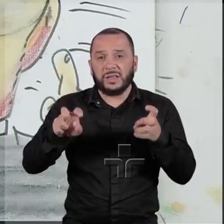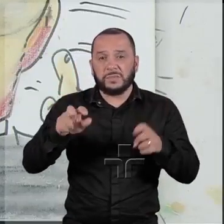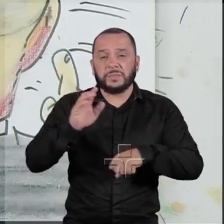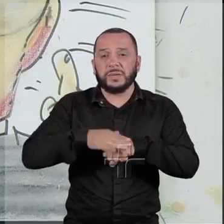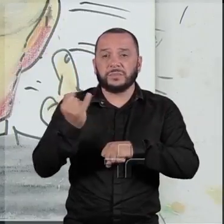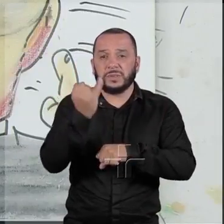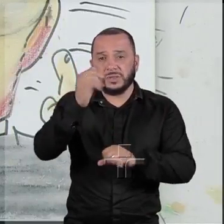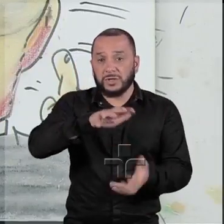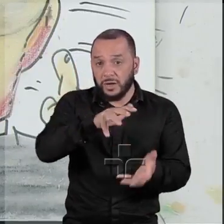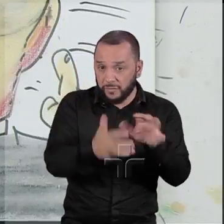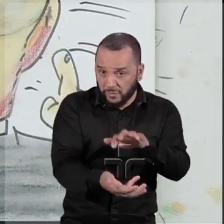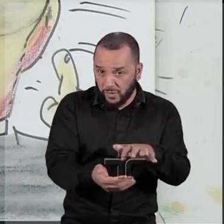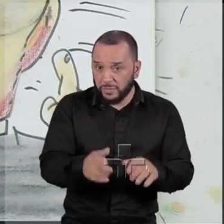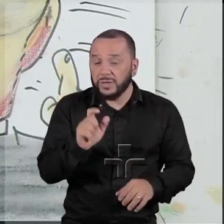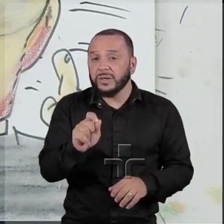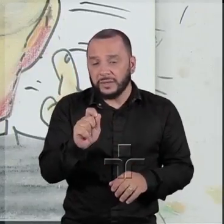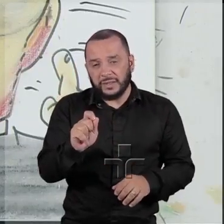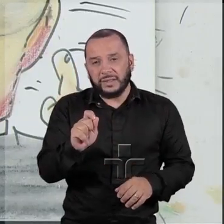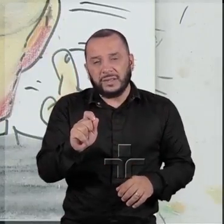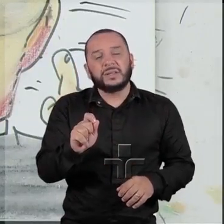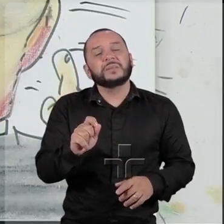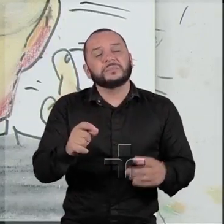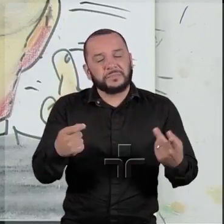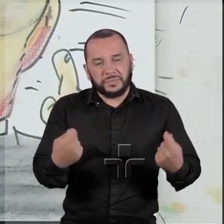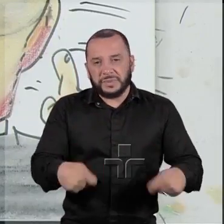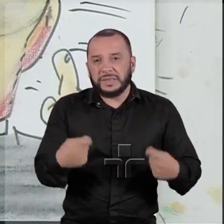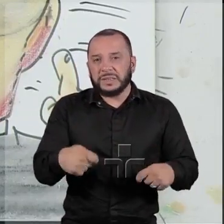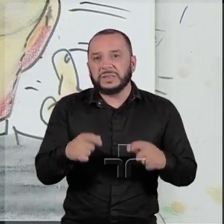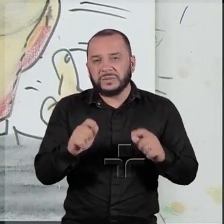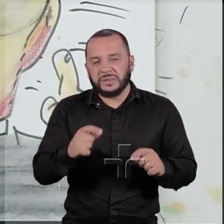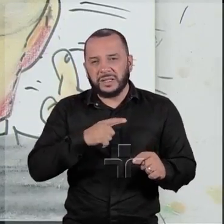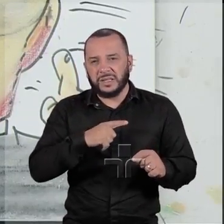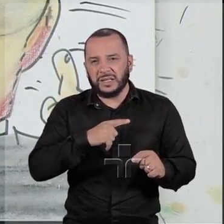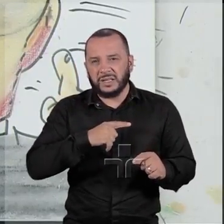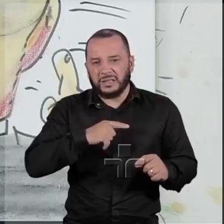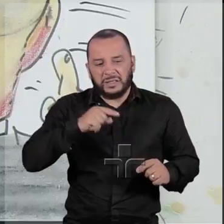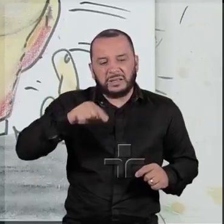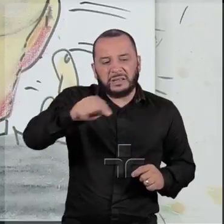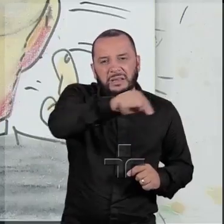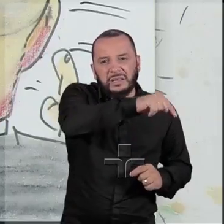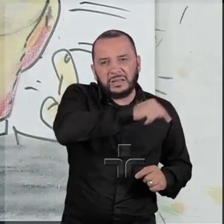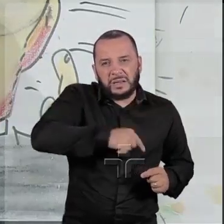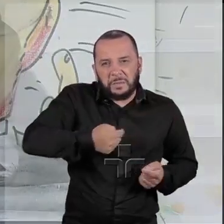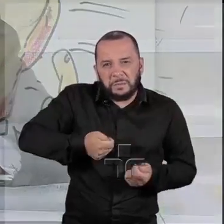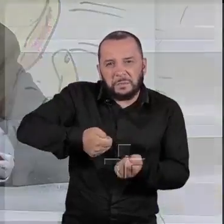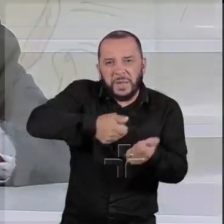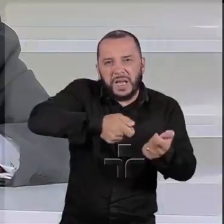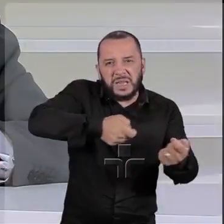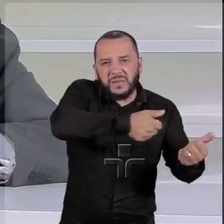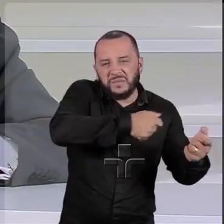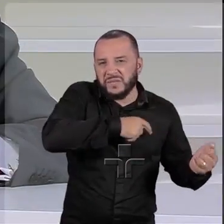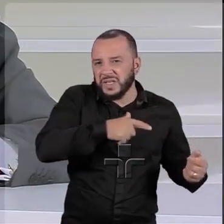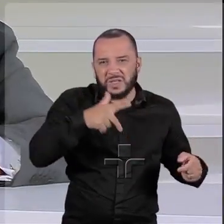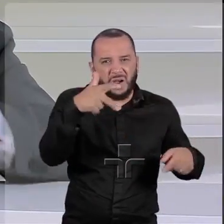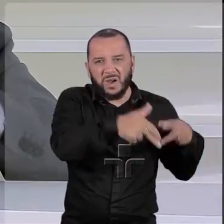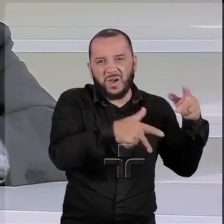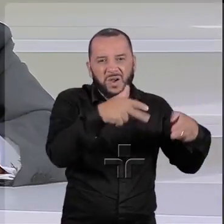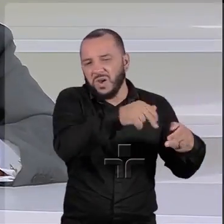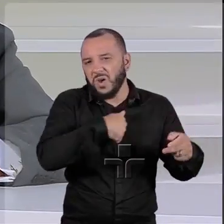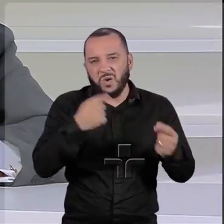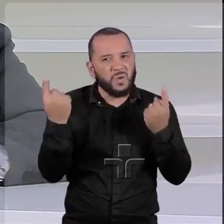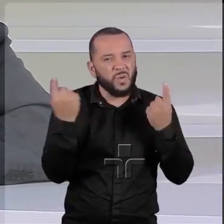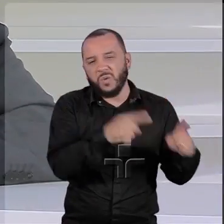dessa reforma é o ataque frontal a um conjunto de privilégios sem paralelo no mundo,